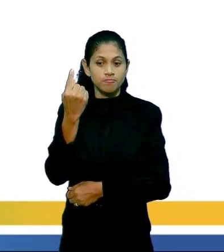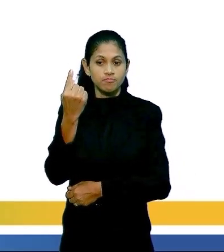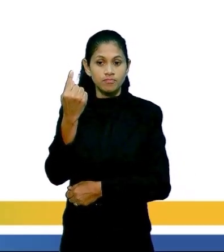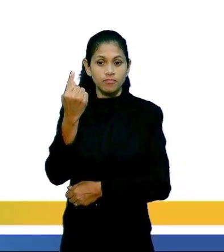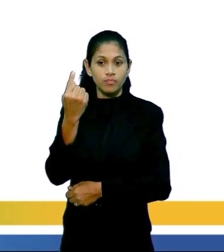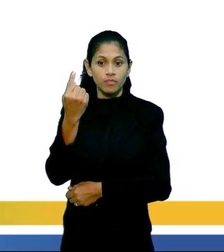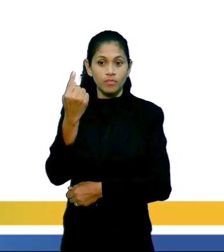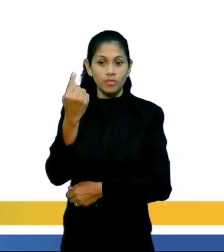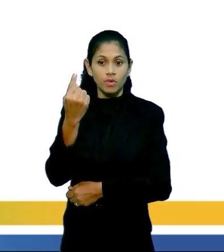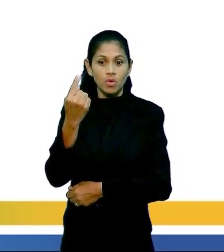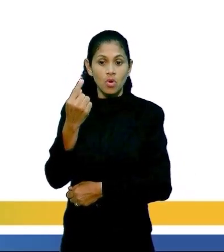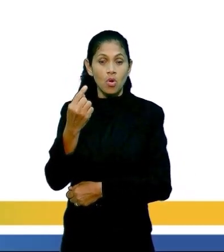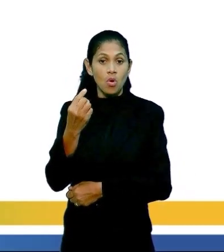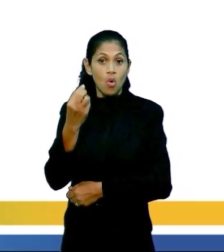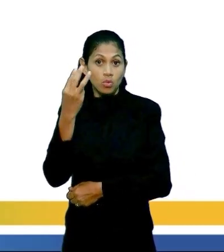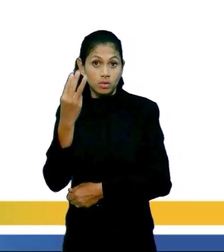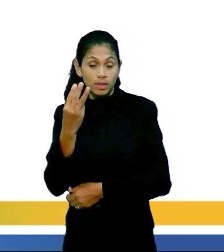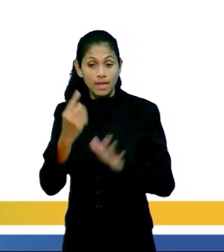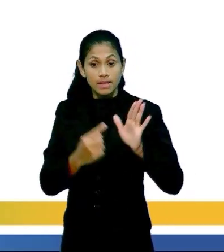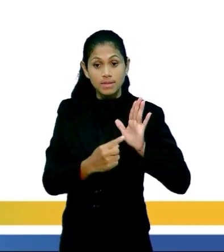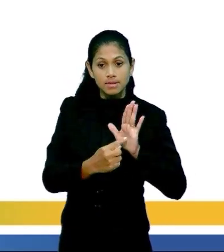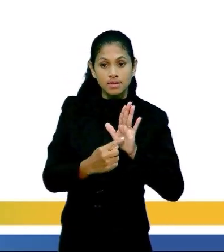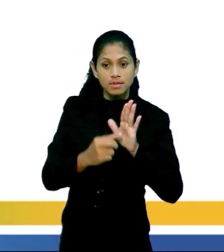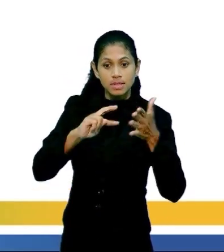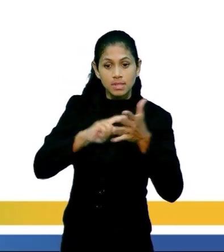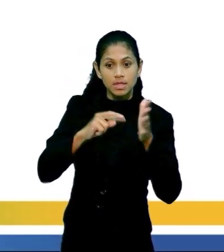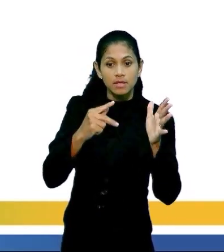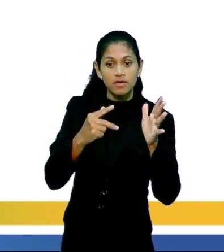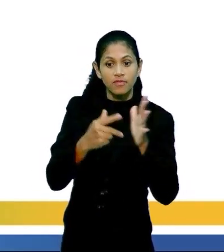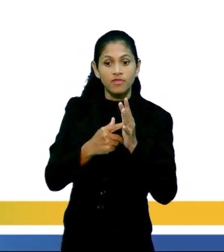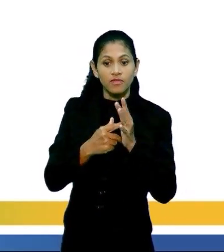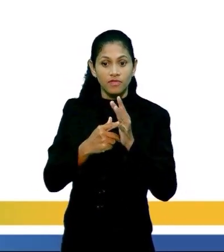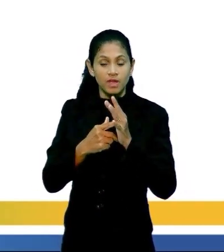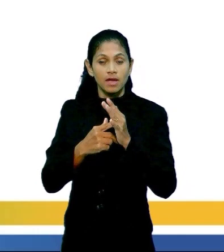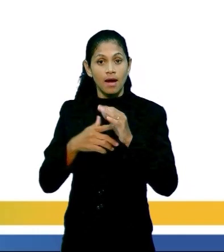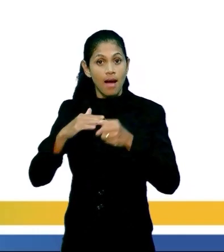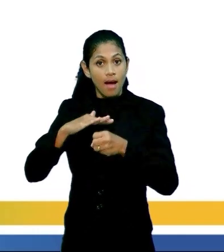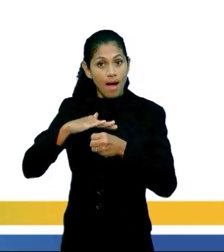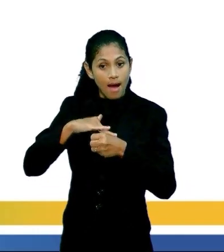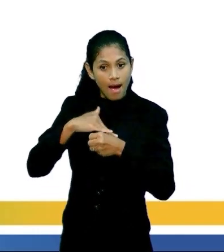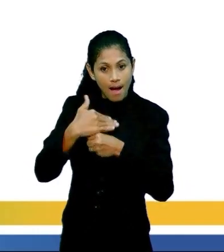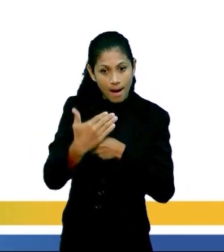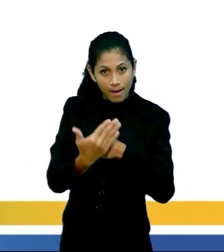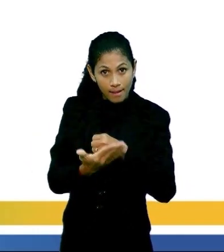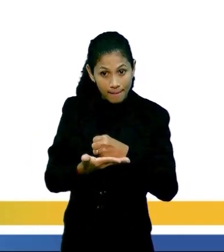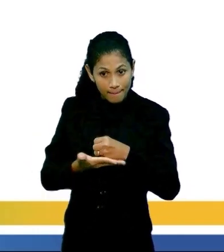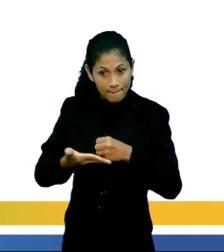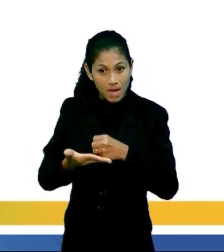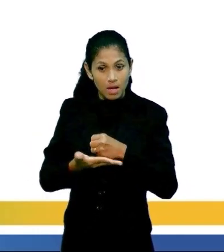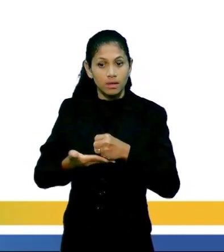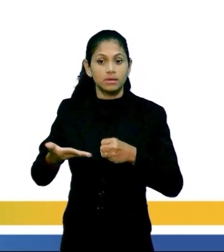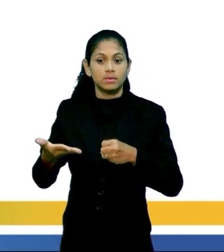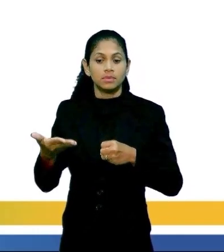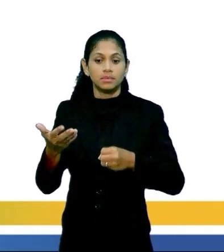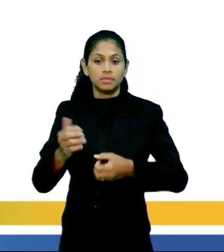camada M. O S representa o subnível de energia, que nós temos 4, que é o S, P, D e o F. E